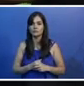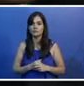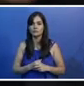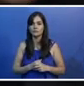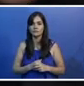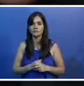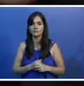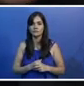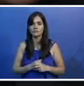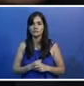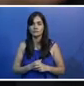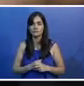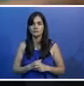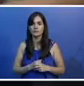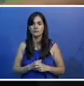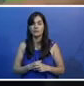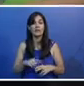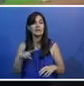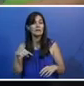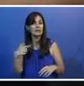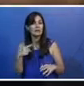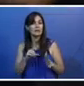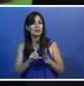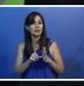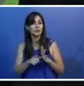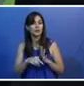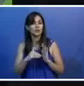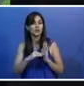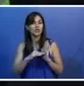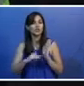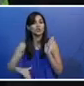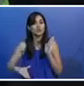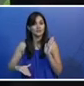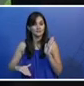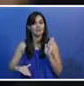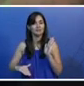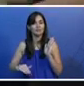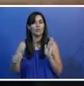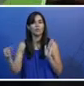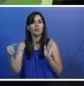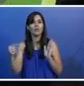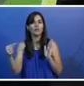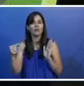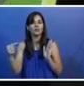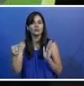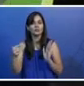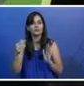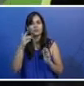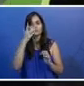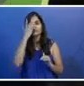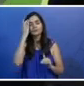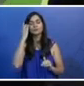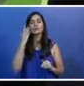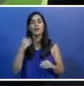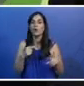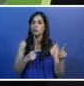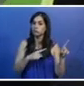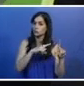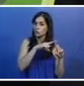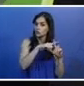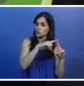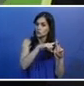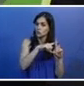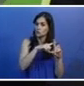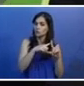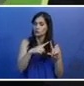15y. E depois a gente tira os negativos. A gente junta os positivos,